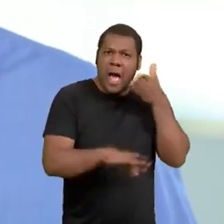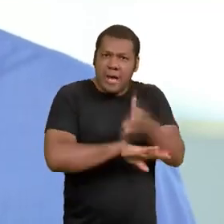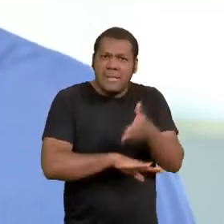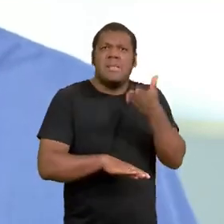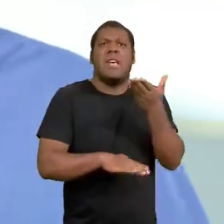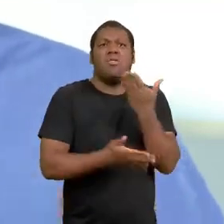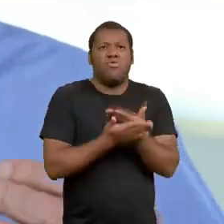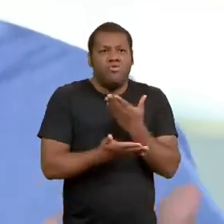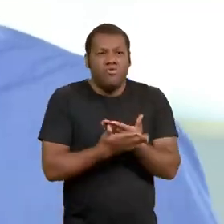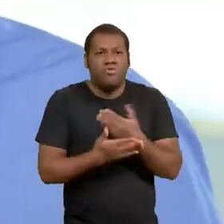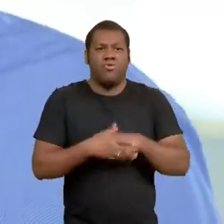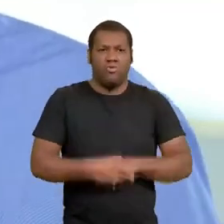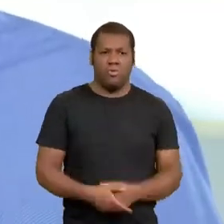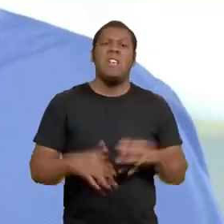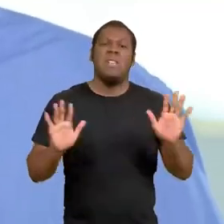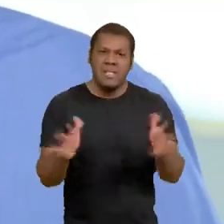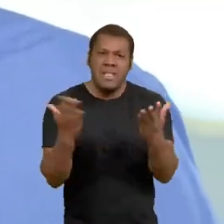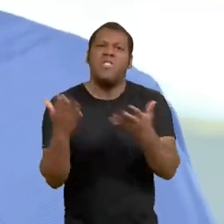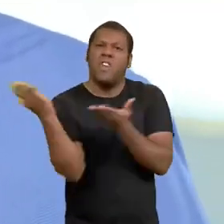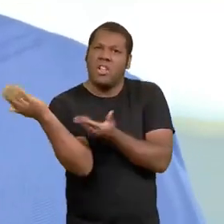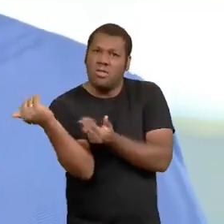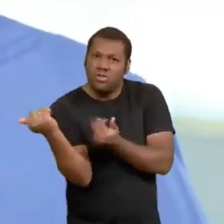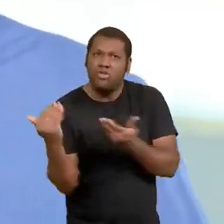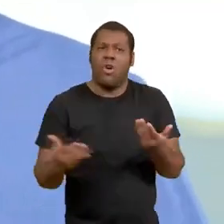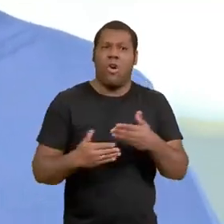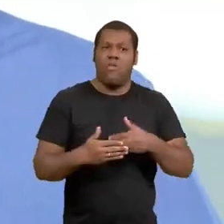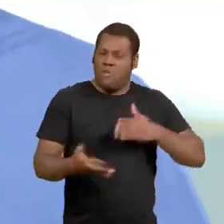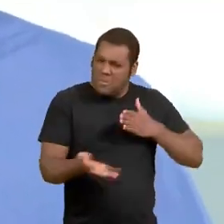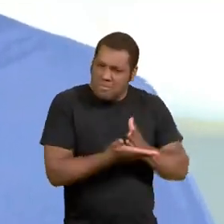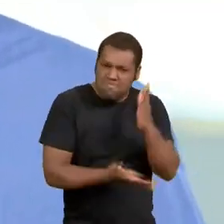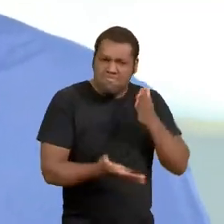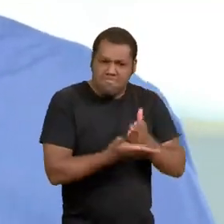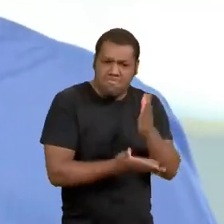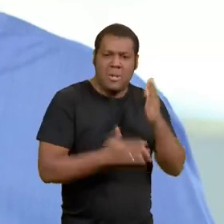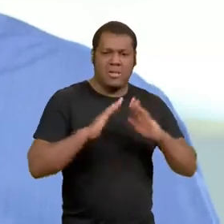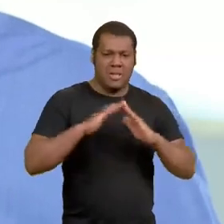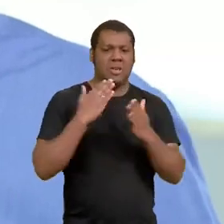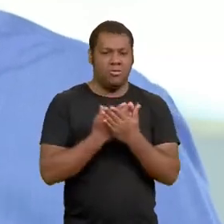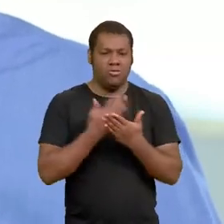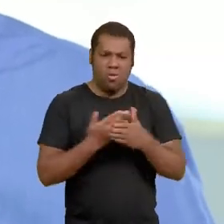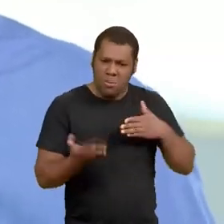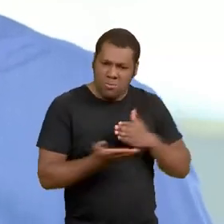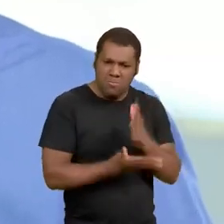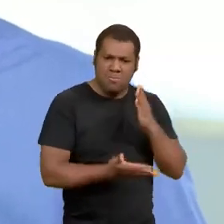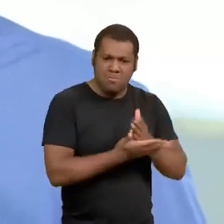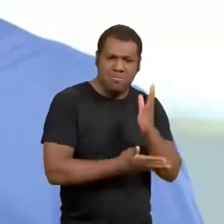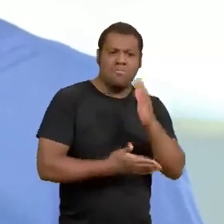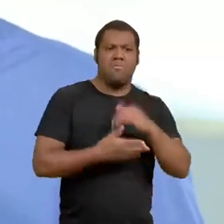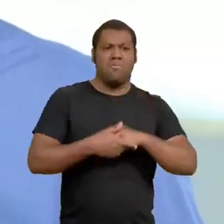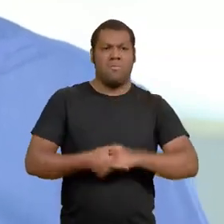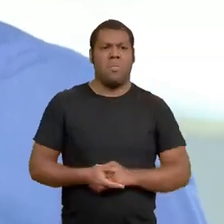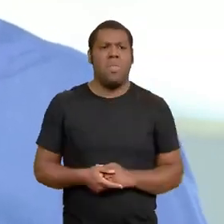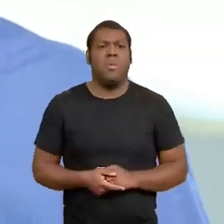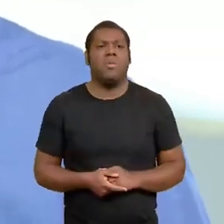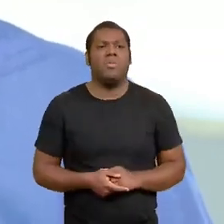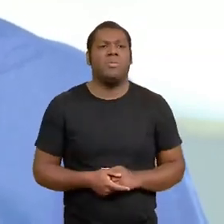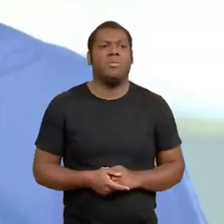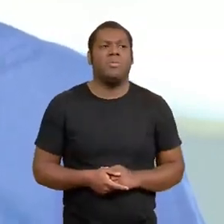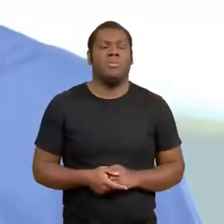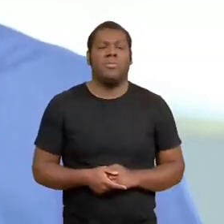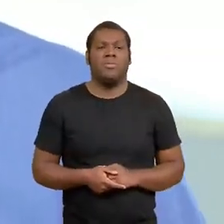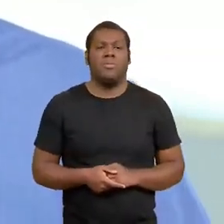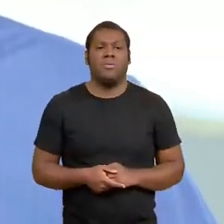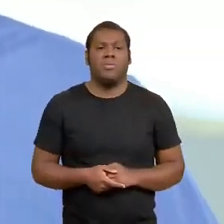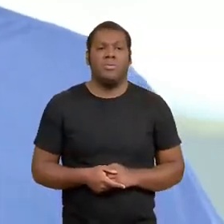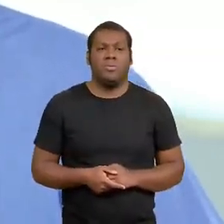sempre o melhor, tentar passar nas coisas, porque é o seguinte, essa disputa, sabe, quem ganhar, vence, quem não ganhar, fica